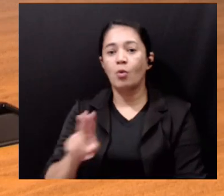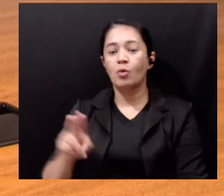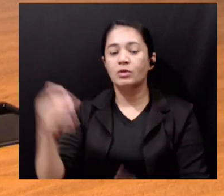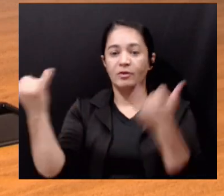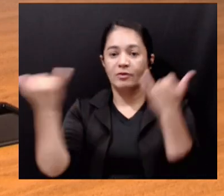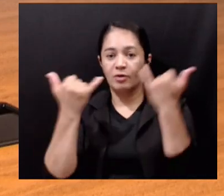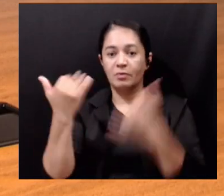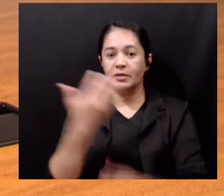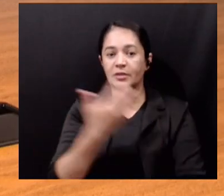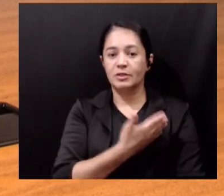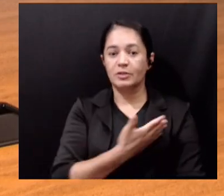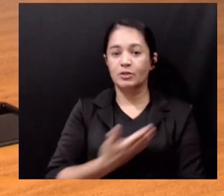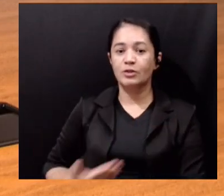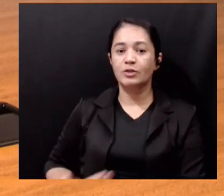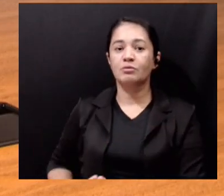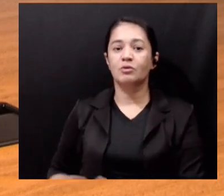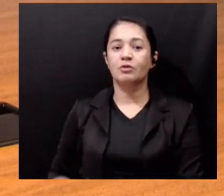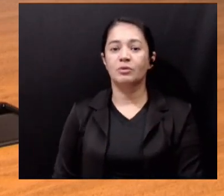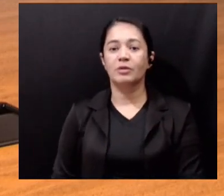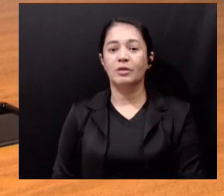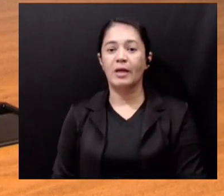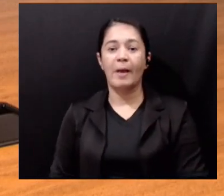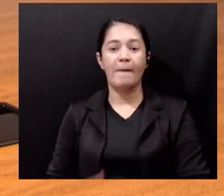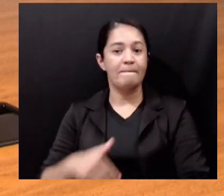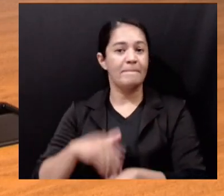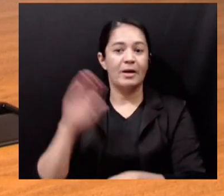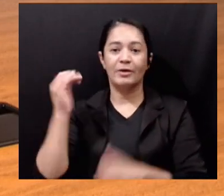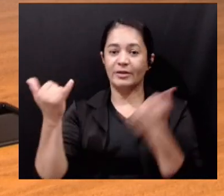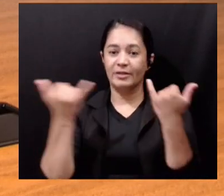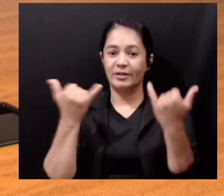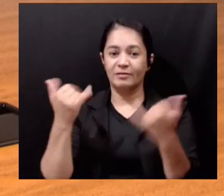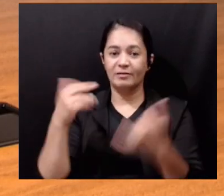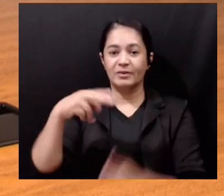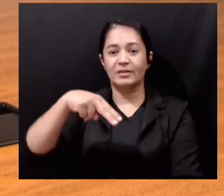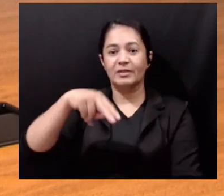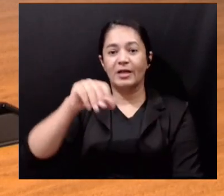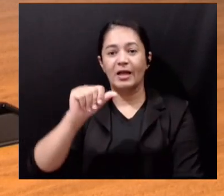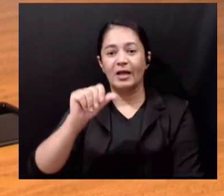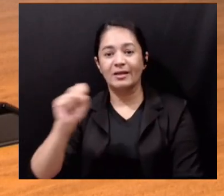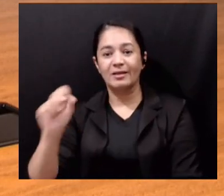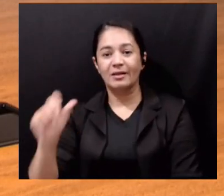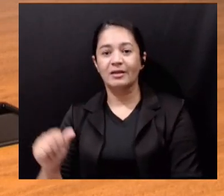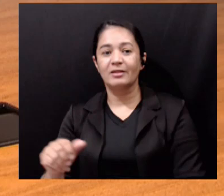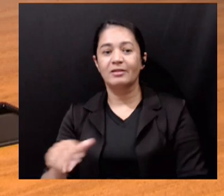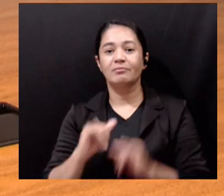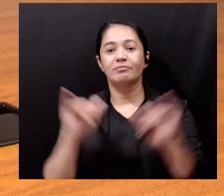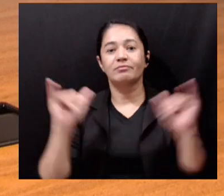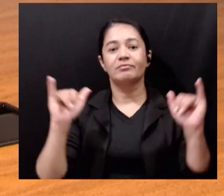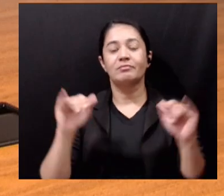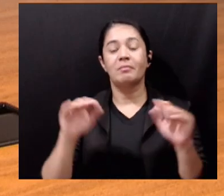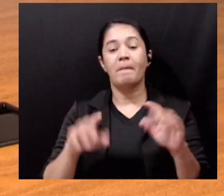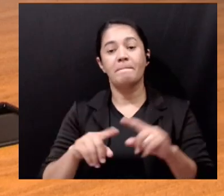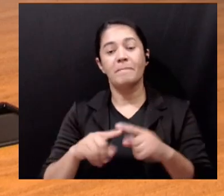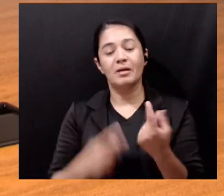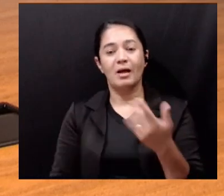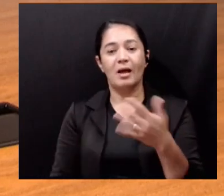disponibilizados, a maioria disponibilizados pela NASA publicamente no site deles, mas às vezes o